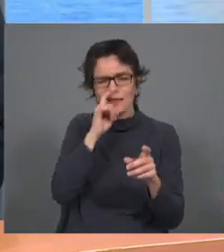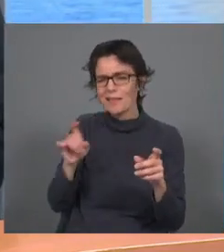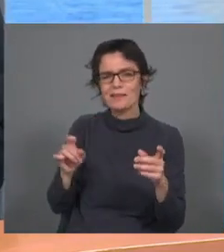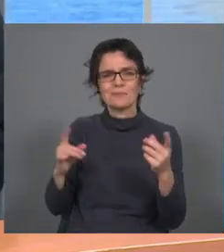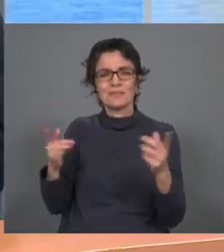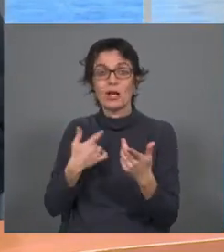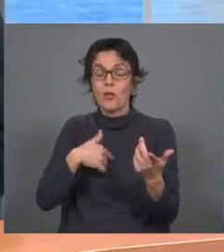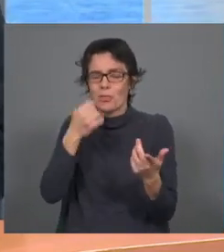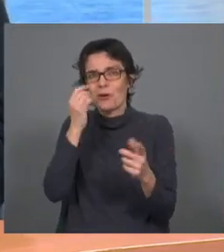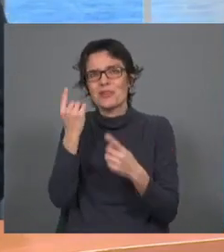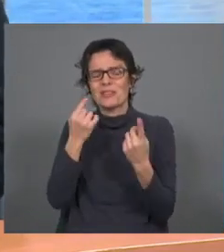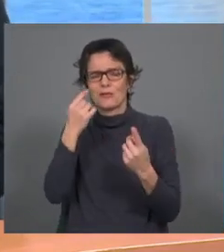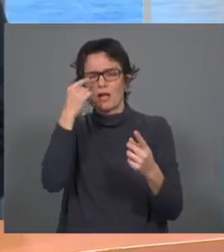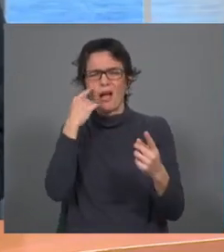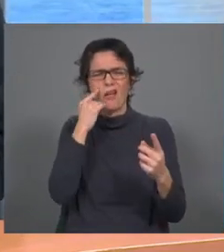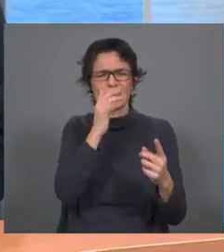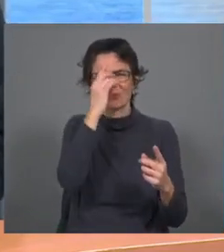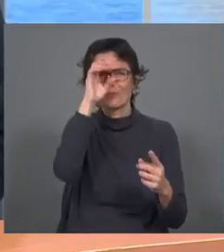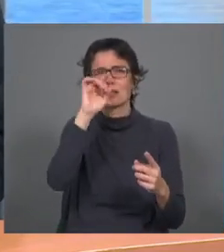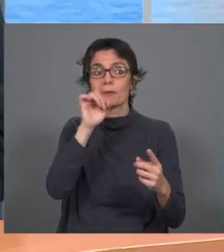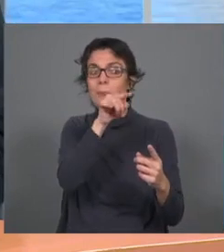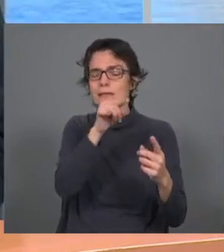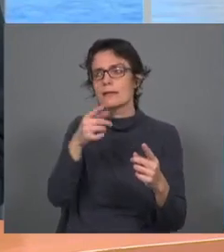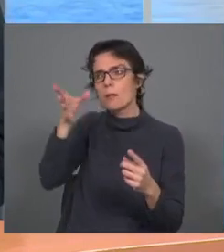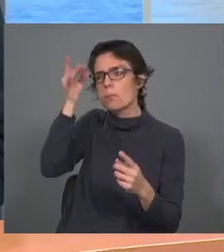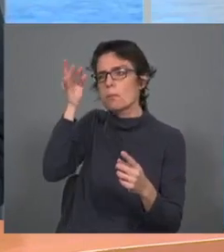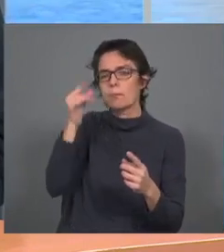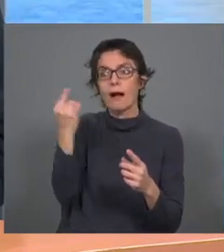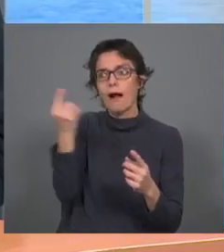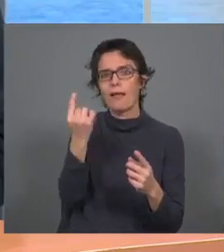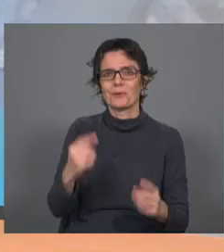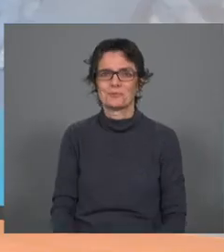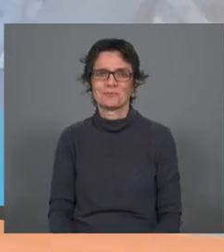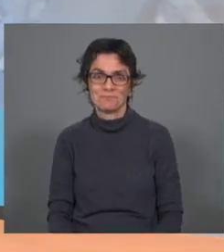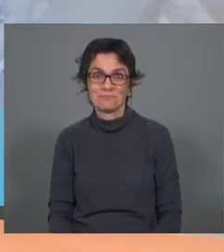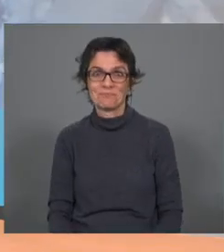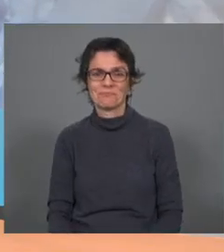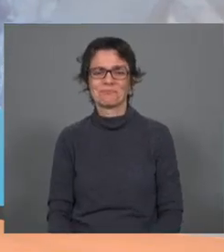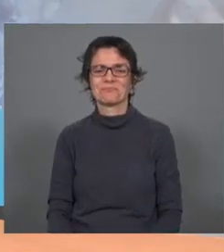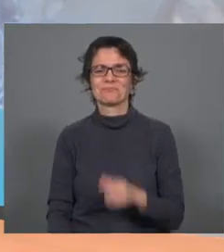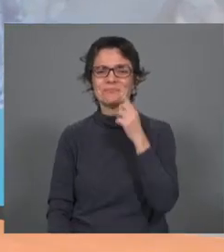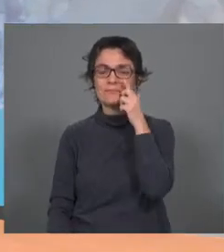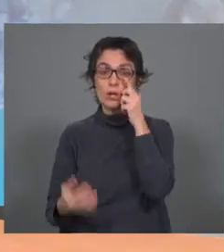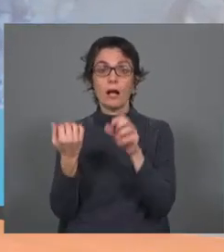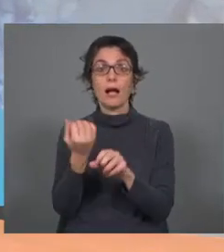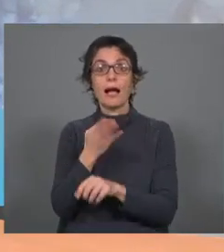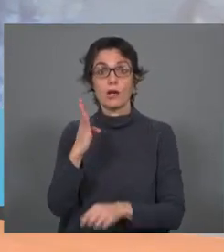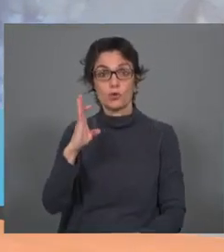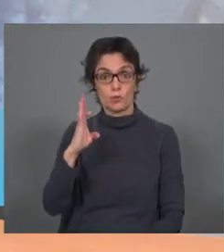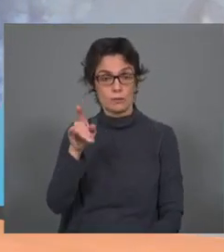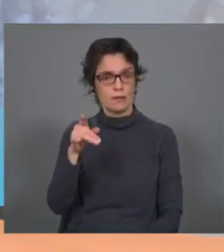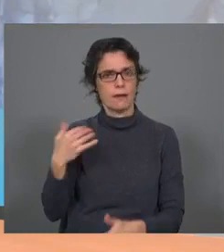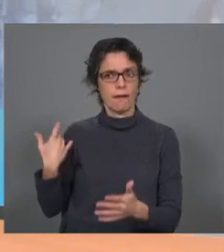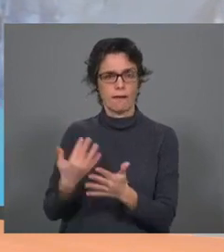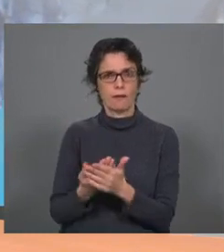infelizmente, podemos já não nos lembrar de todos, mas eles definitivamente vão se lembrar de nós. Sei que a Juventude Hospitaleira neste momento tem trabalhado muito a nível dos